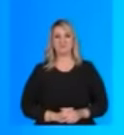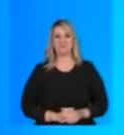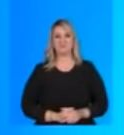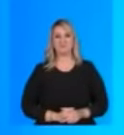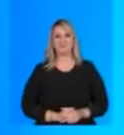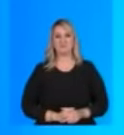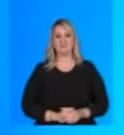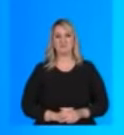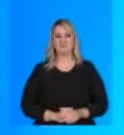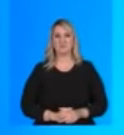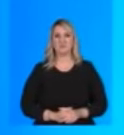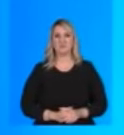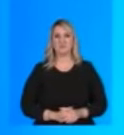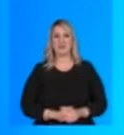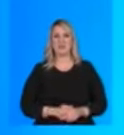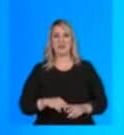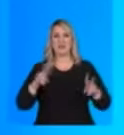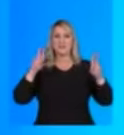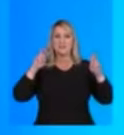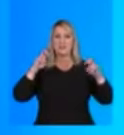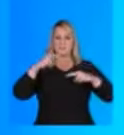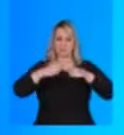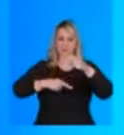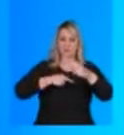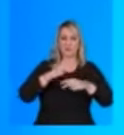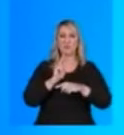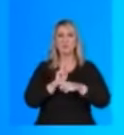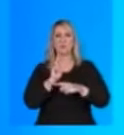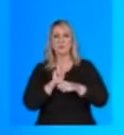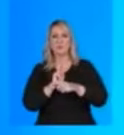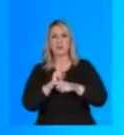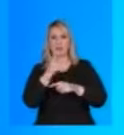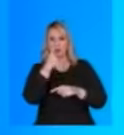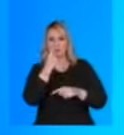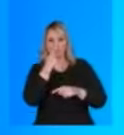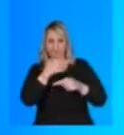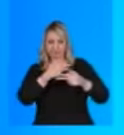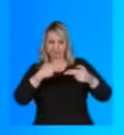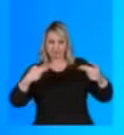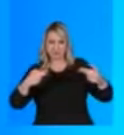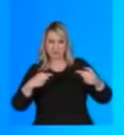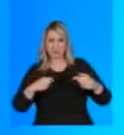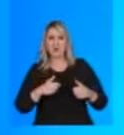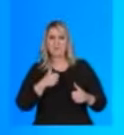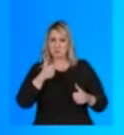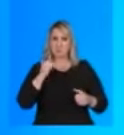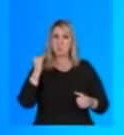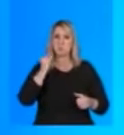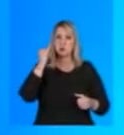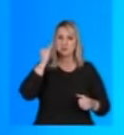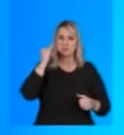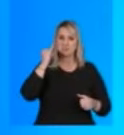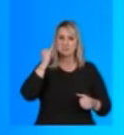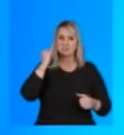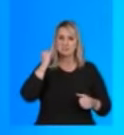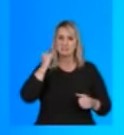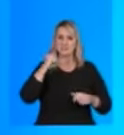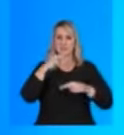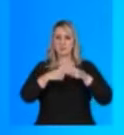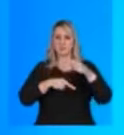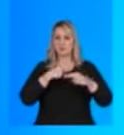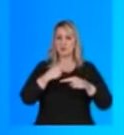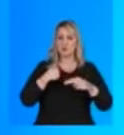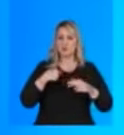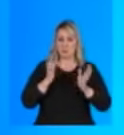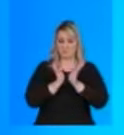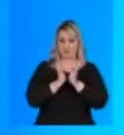masora esse tema da sustentabilidade do Cuidado com os resíduos sólidos com o saneamento é um tema muito importante pra Rede Sustentabilidade